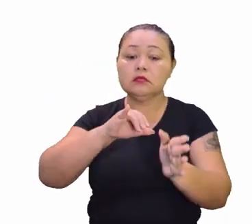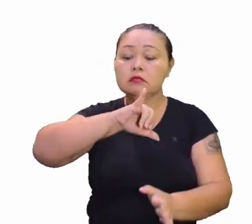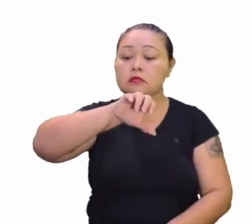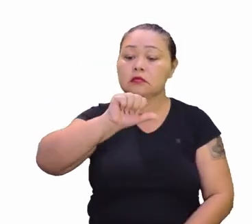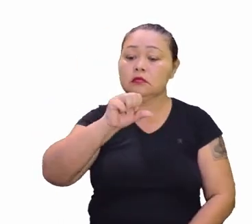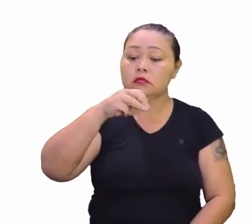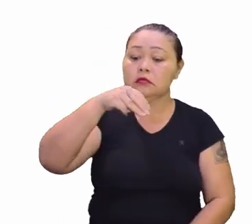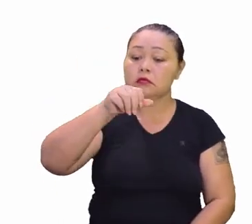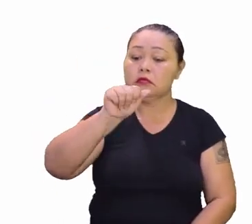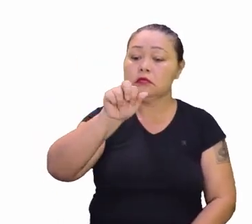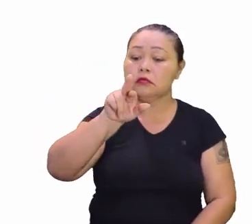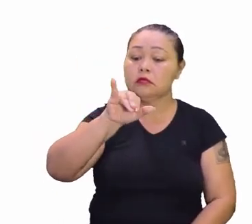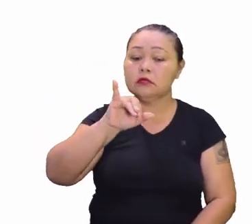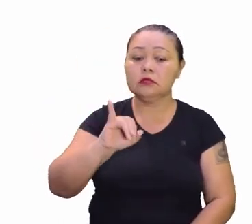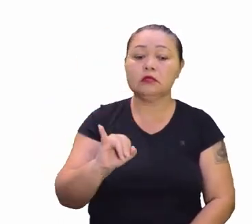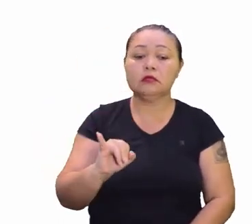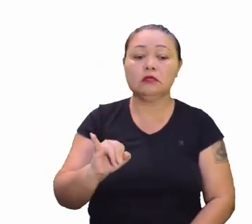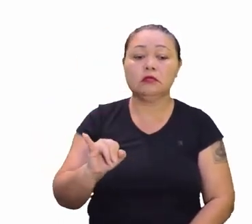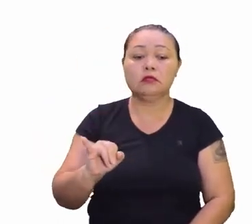Beleza?